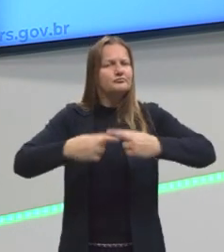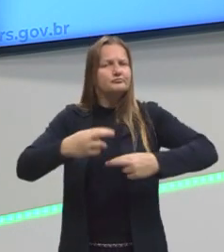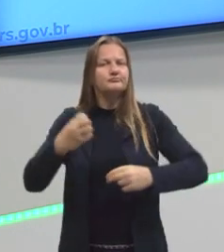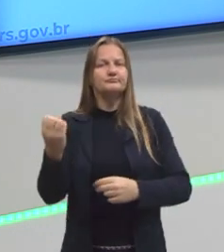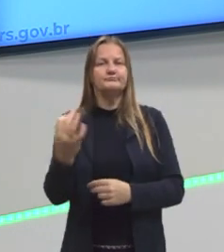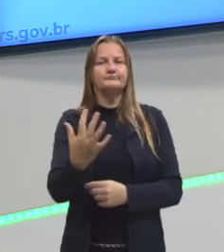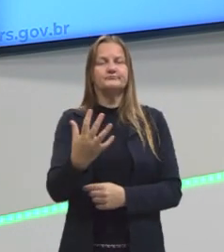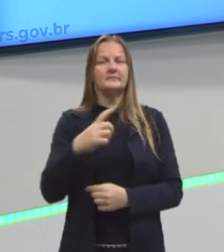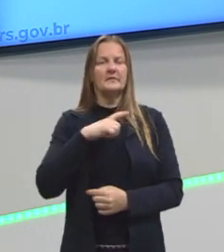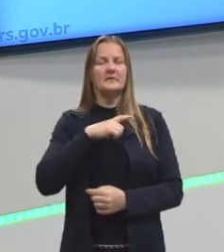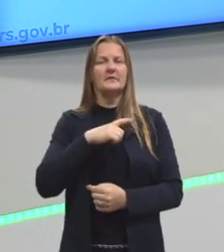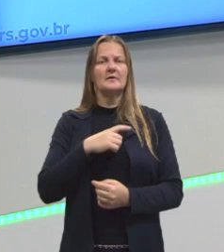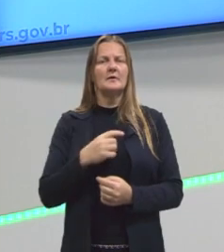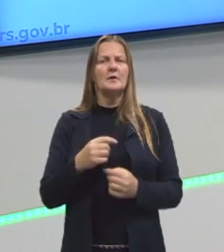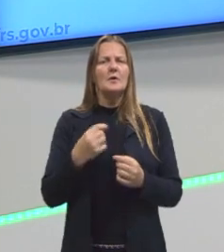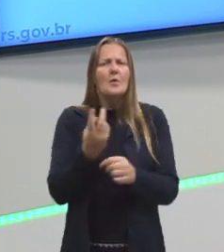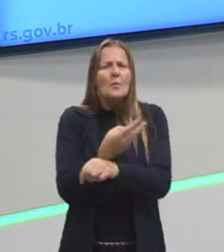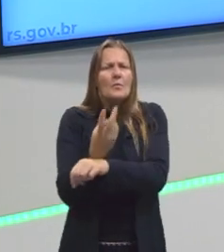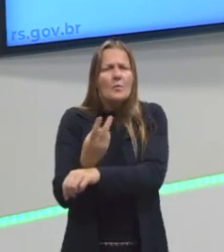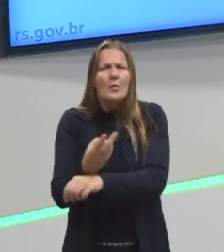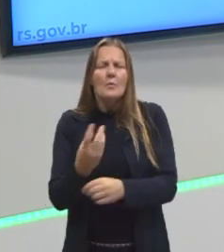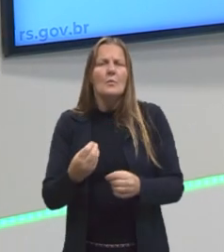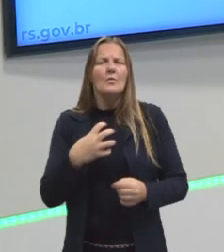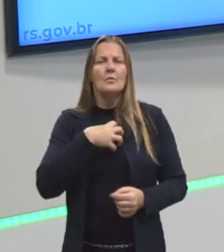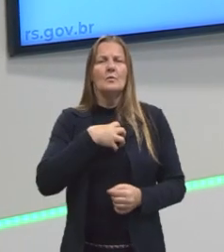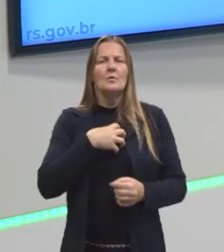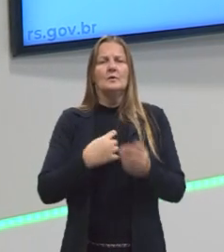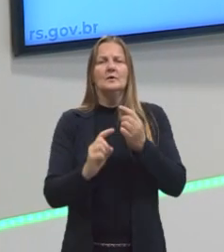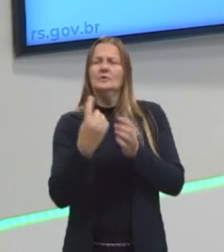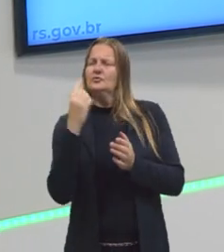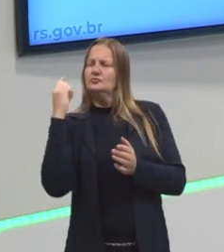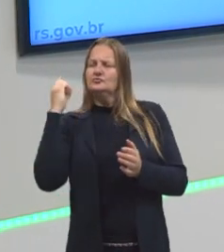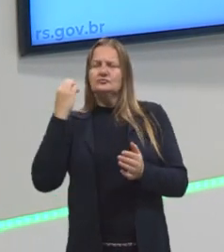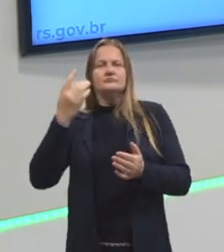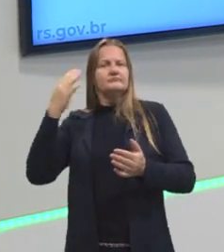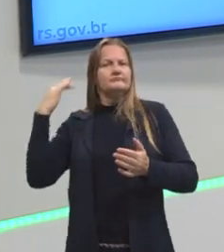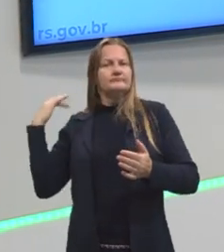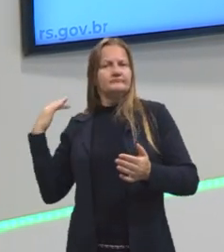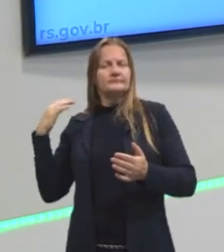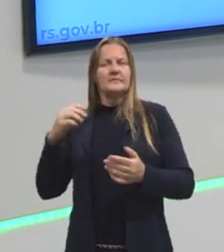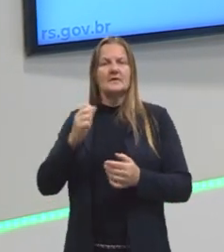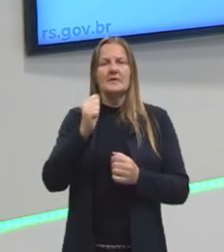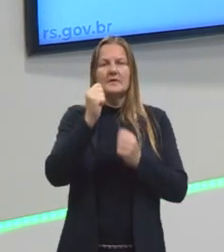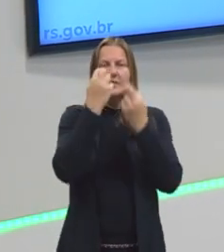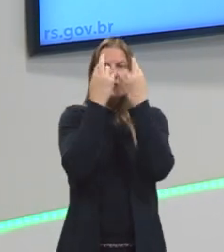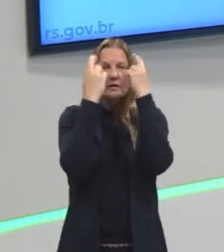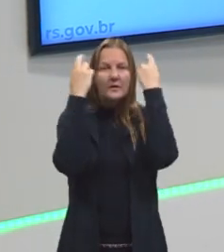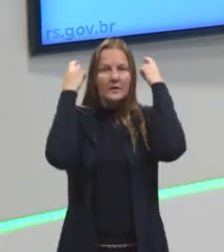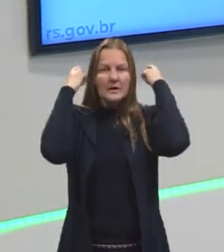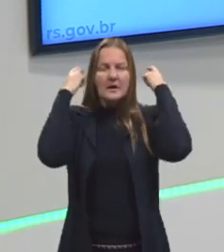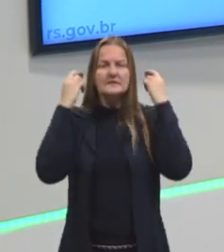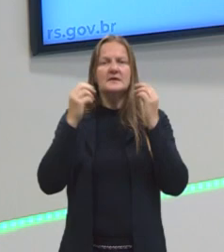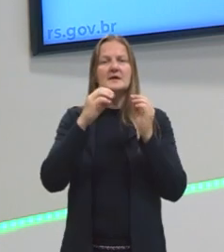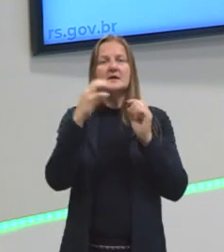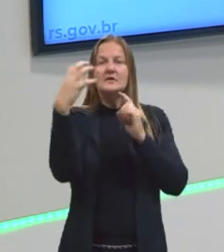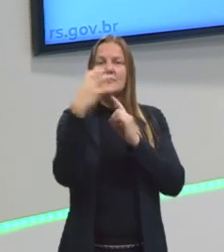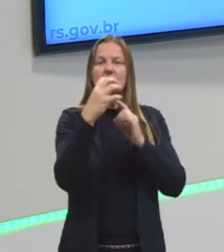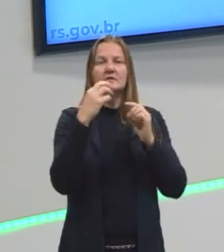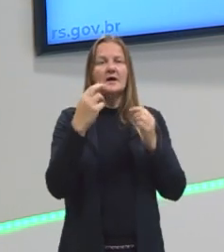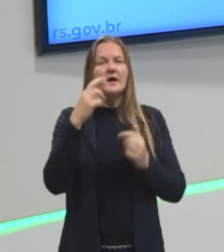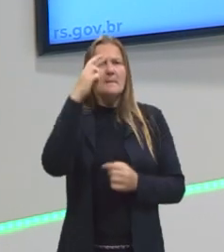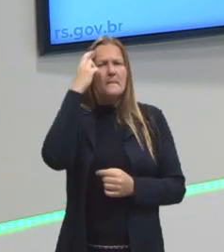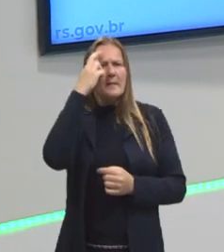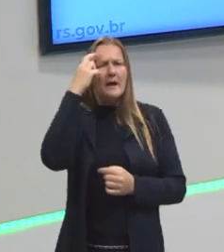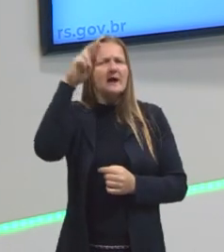de retornar de Buscar algumas coisas lá do principalmente da Grécia Onde serão o utilizado a